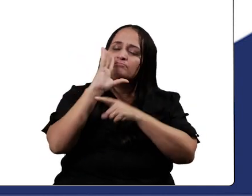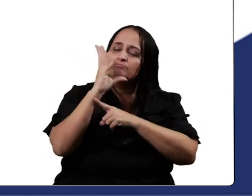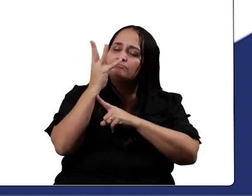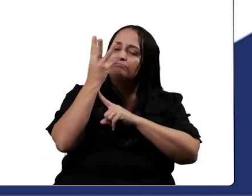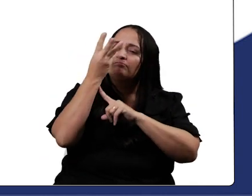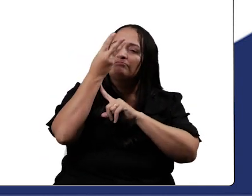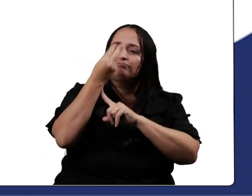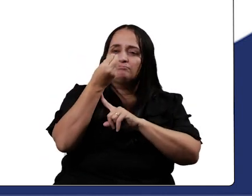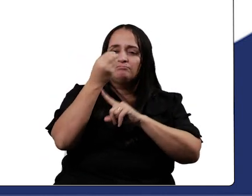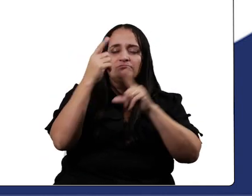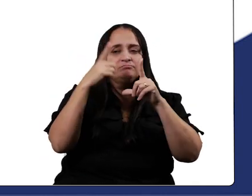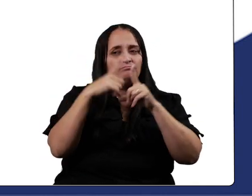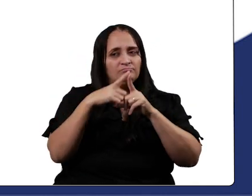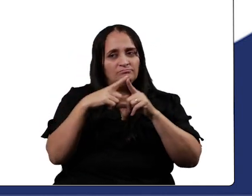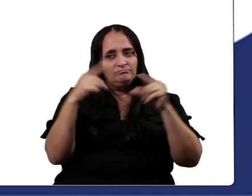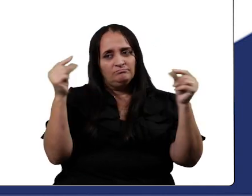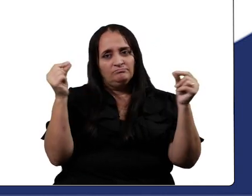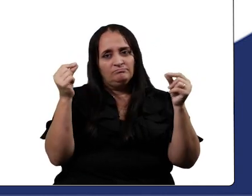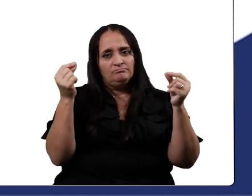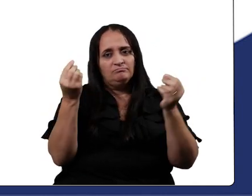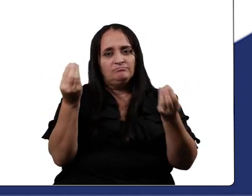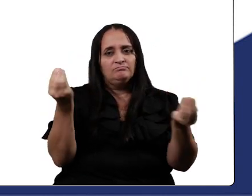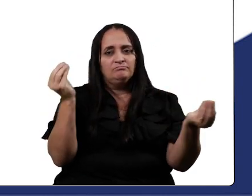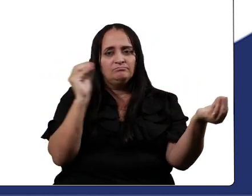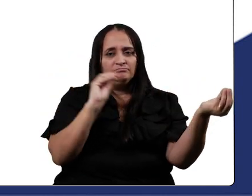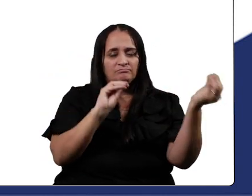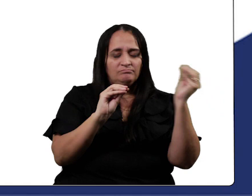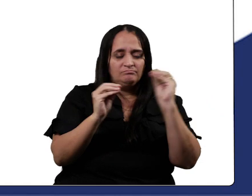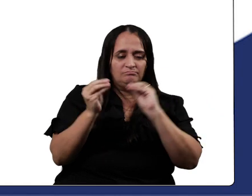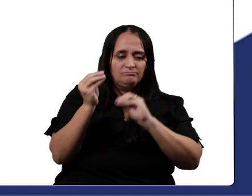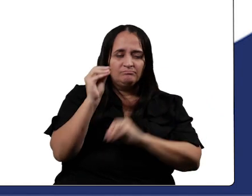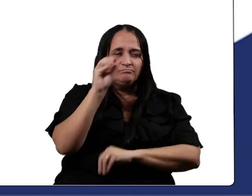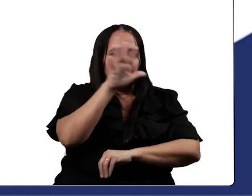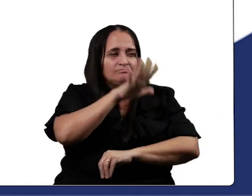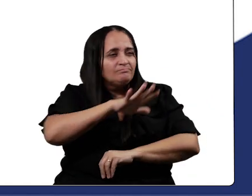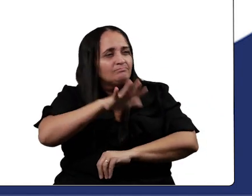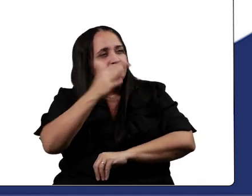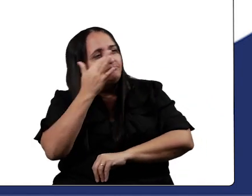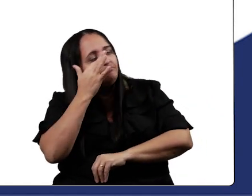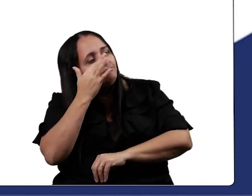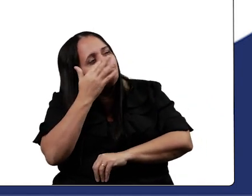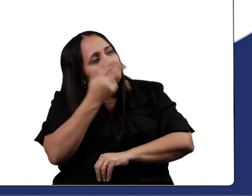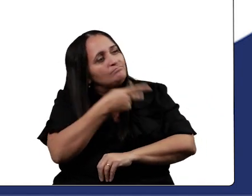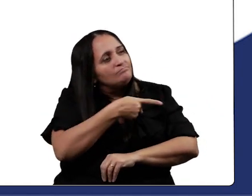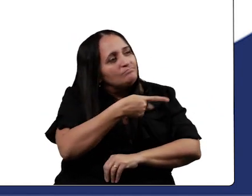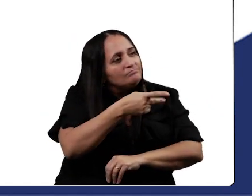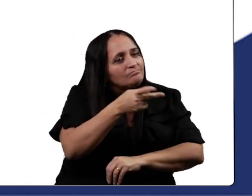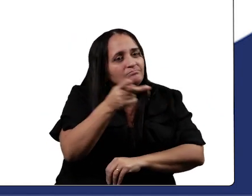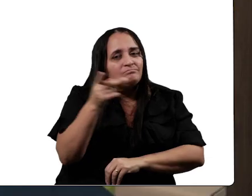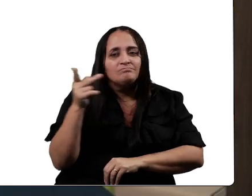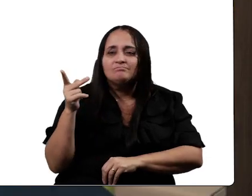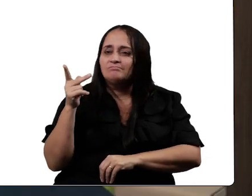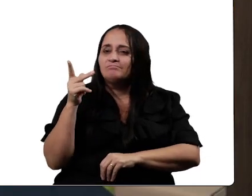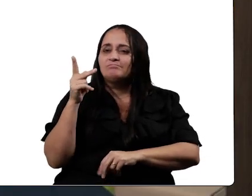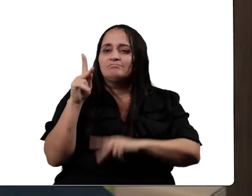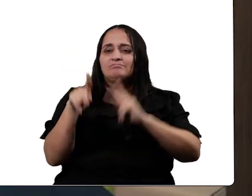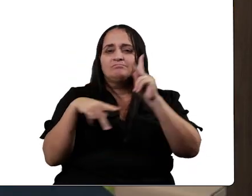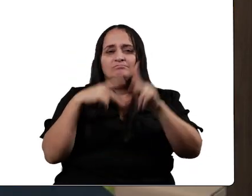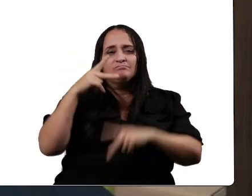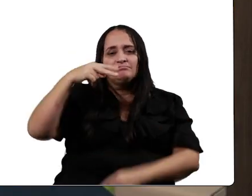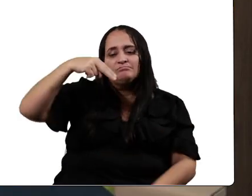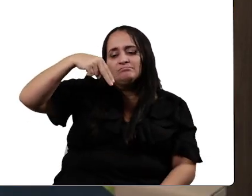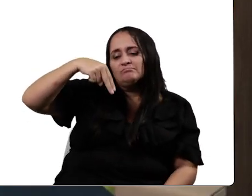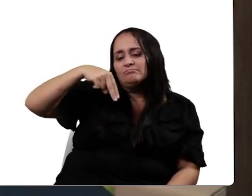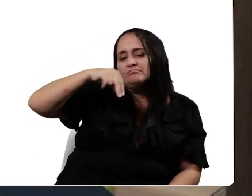foram incluídos em paisagens preferenciais do público nipônico. Você sabe